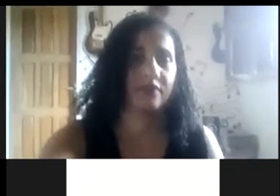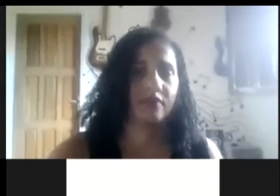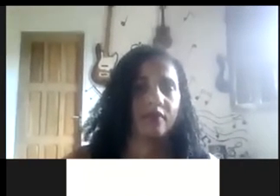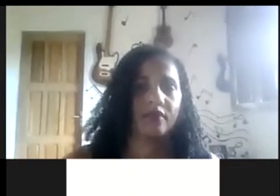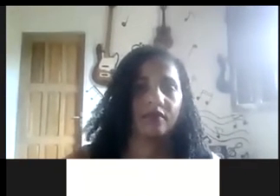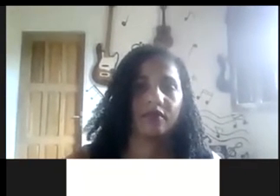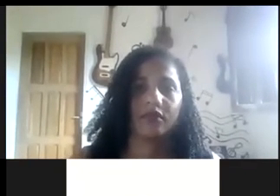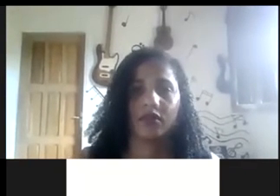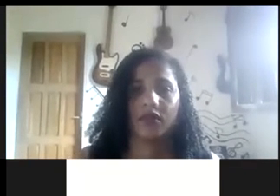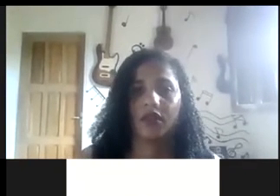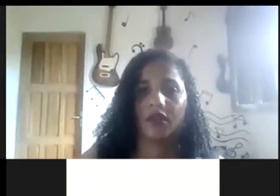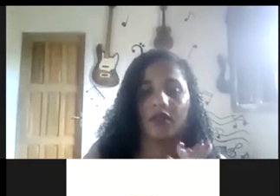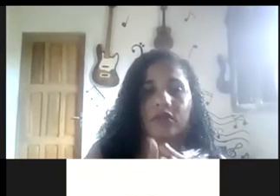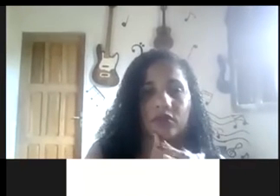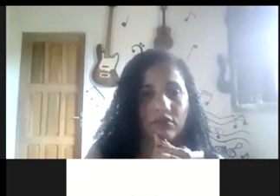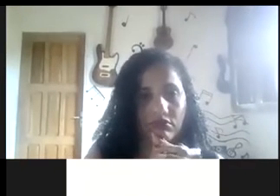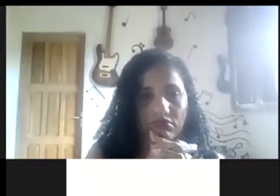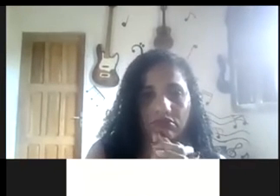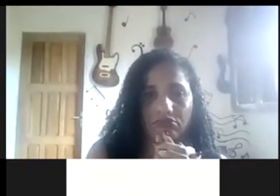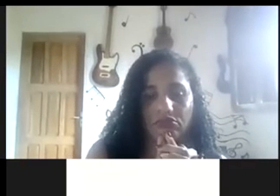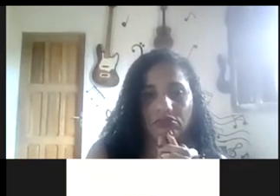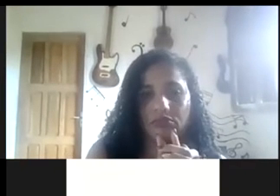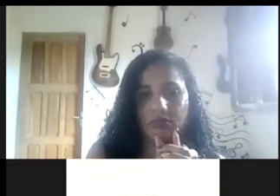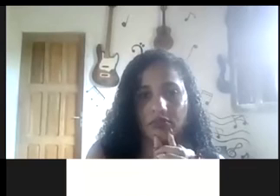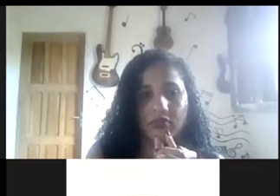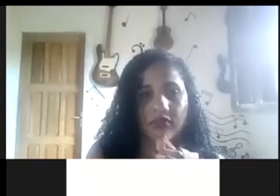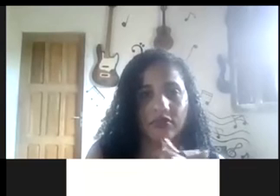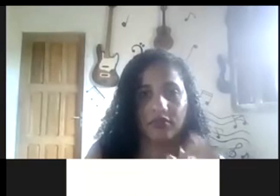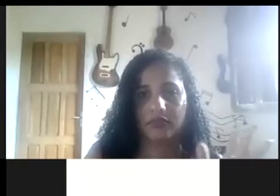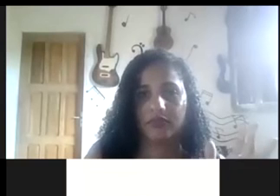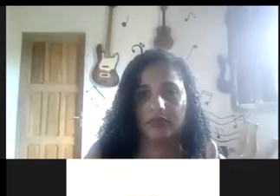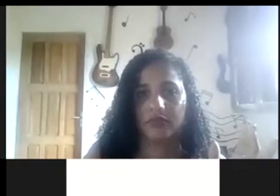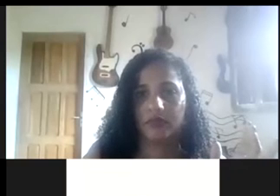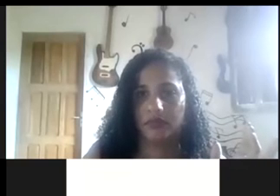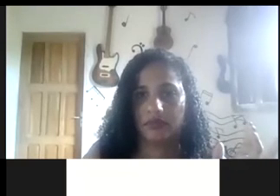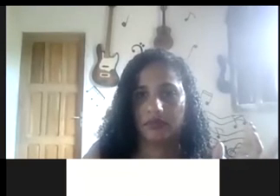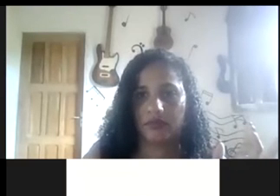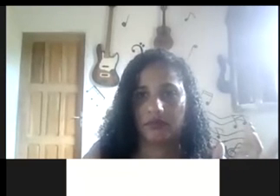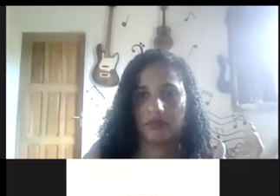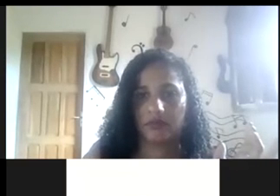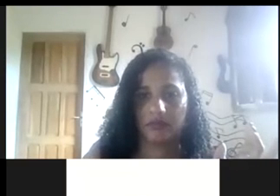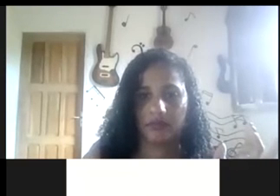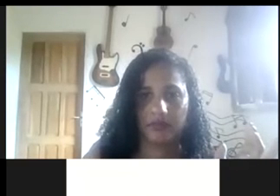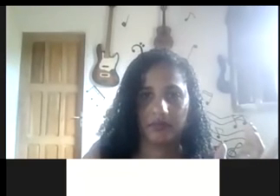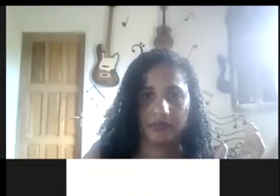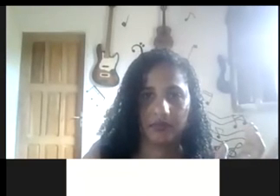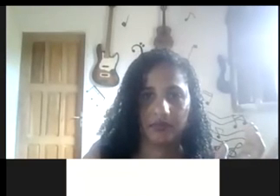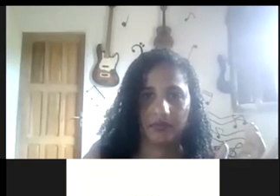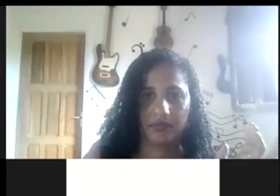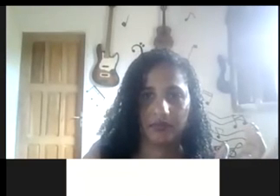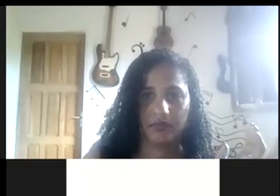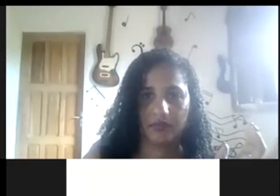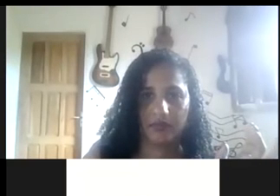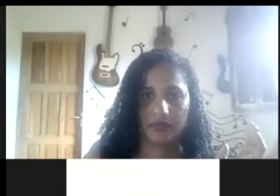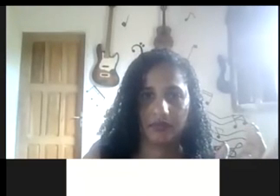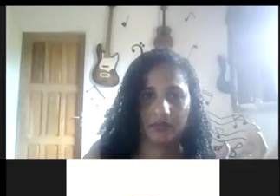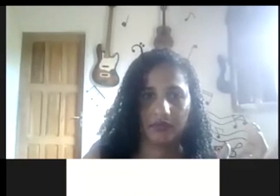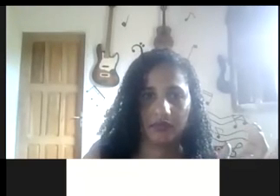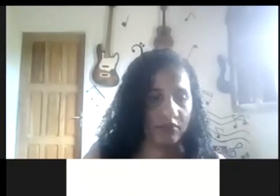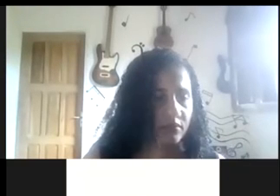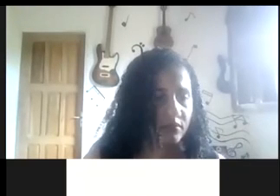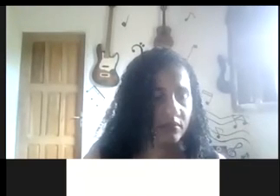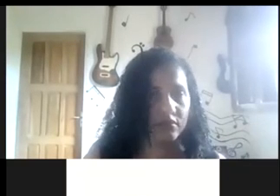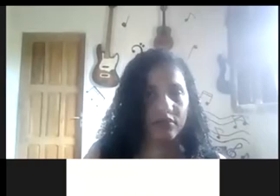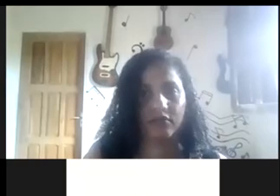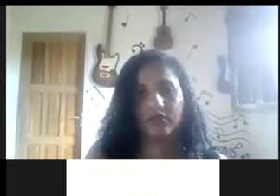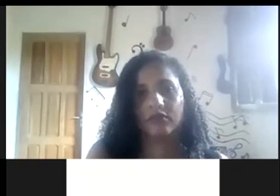Para você no tempo todo. Mas vamos lá, o que mais vocês acharam? Me contem aí. Vocês perceberam que eu não faço quase pergunta nenhuma, né?